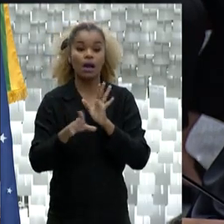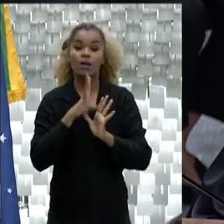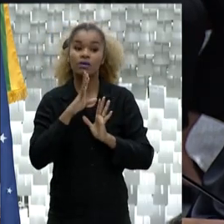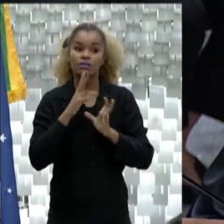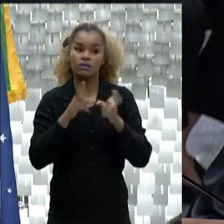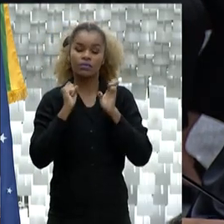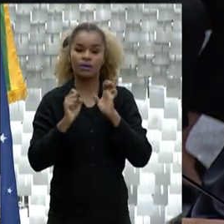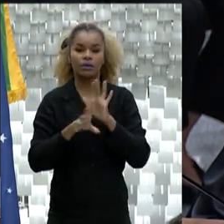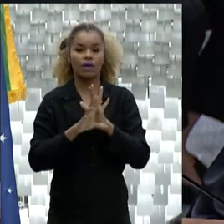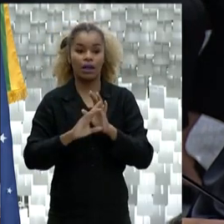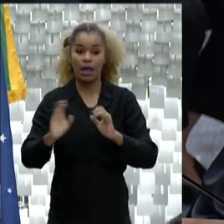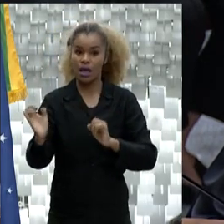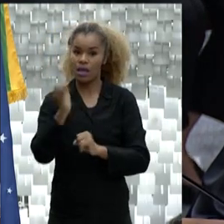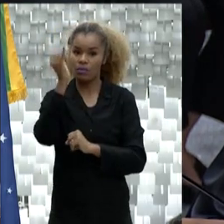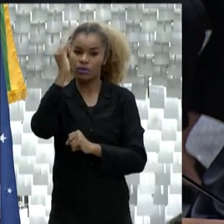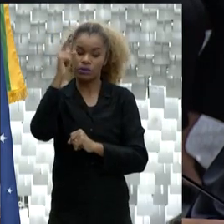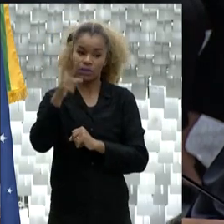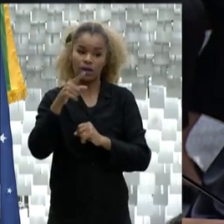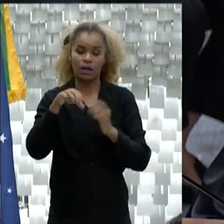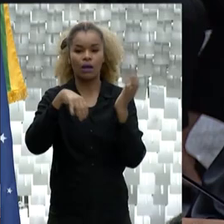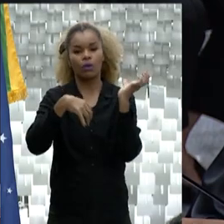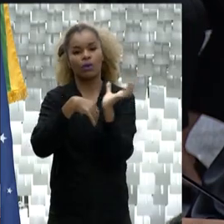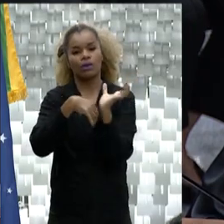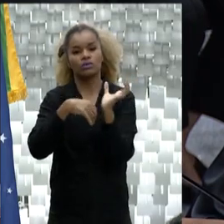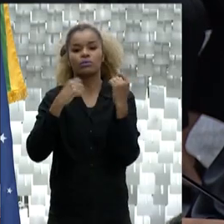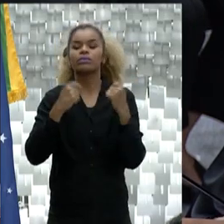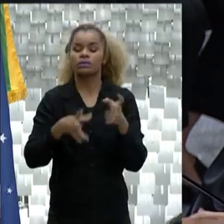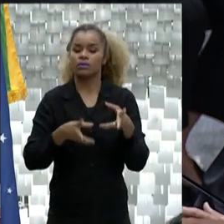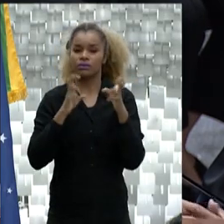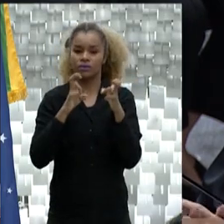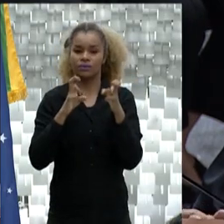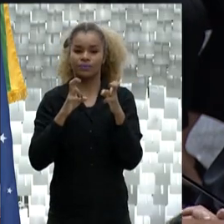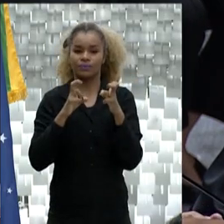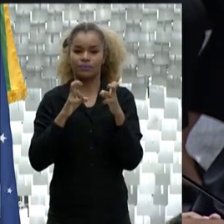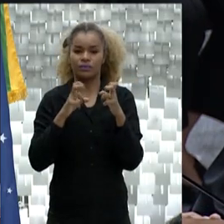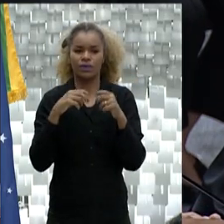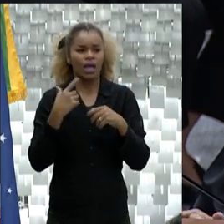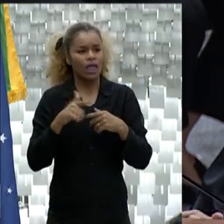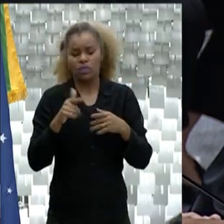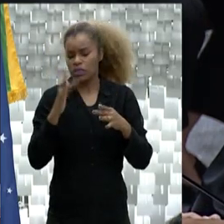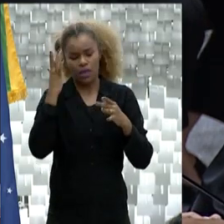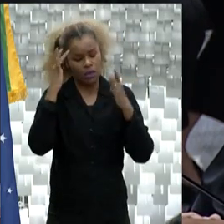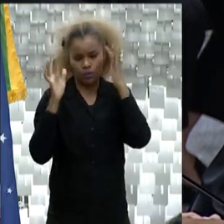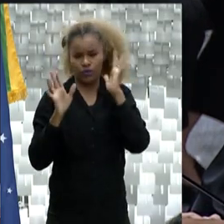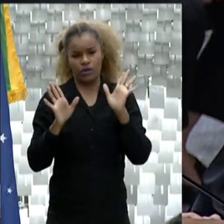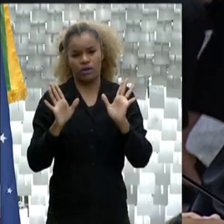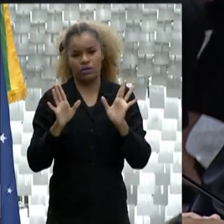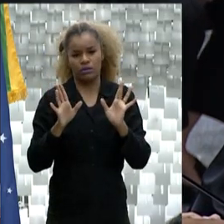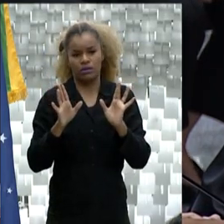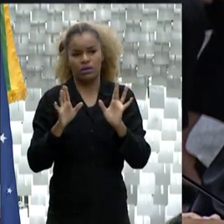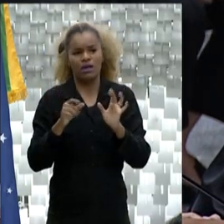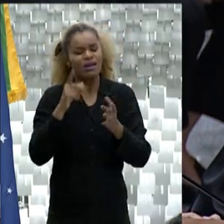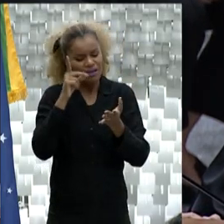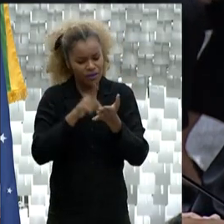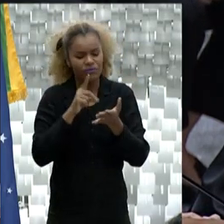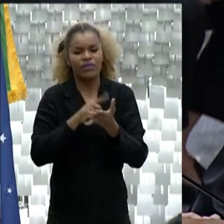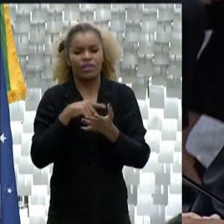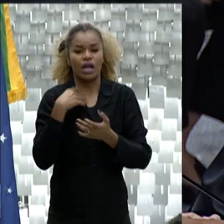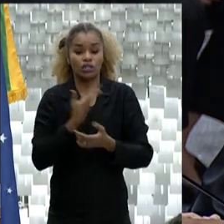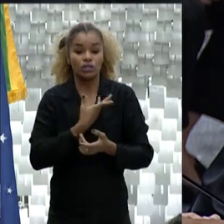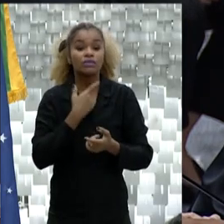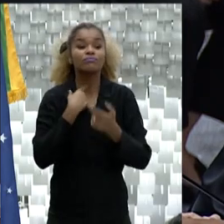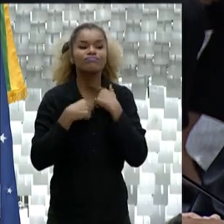relevância para o Congresso Nacional. Sem dúvida, esperamos que este ano